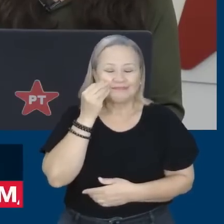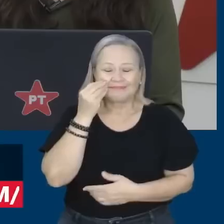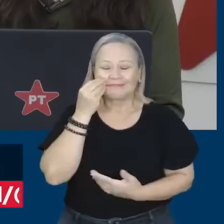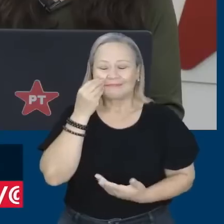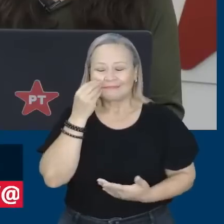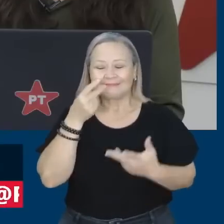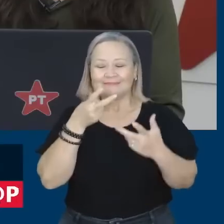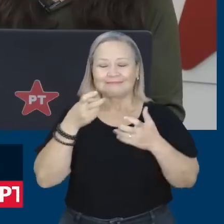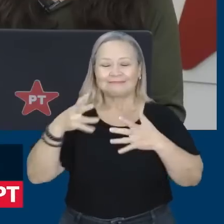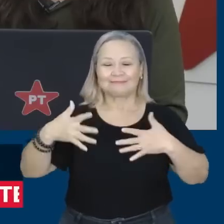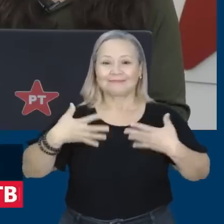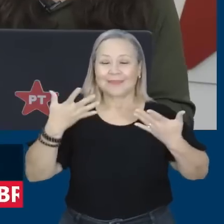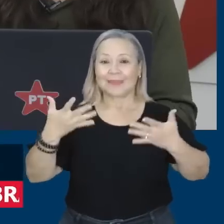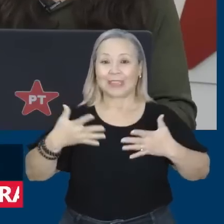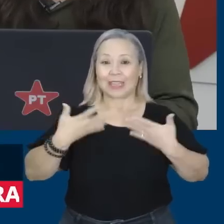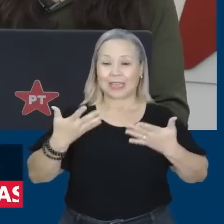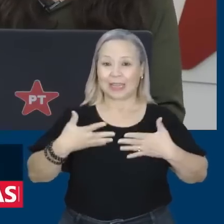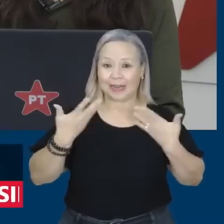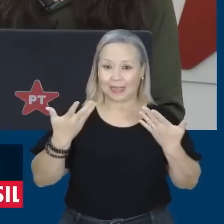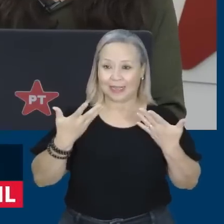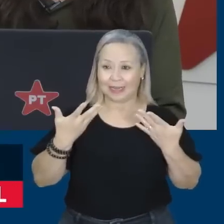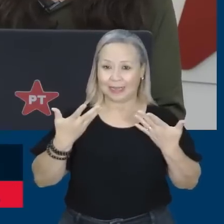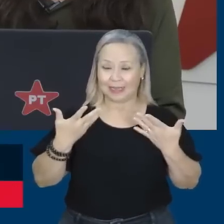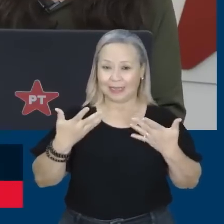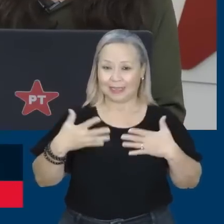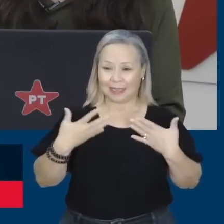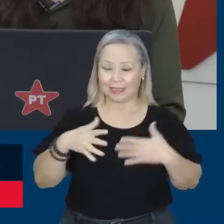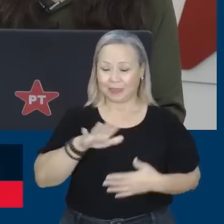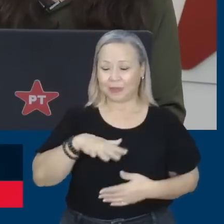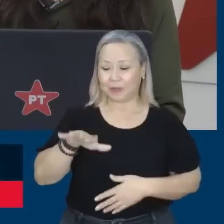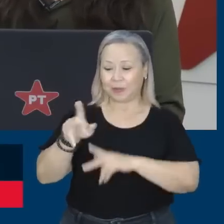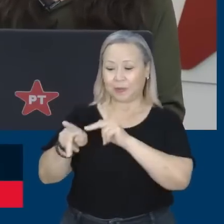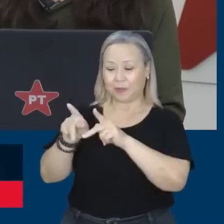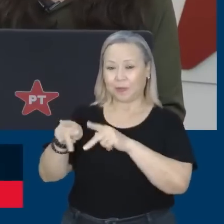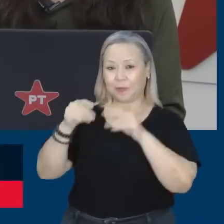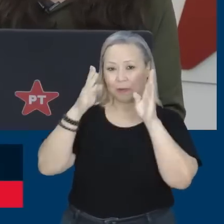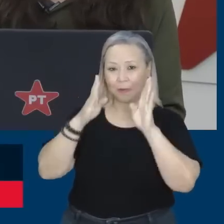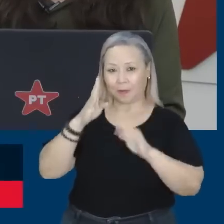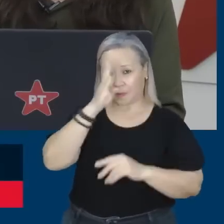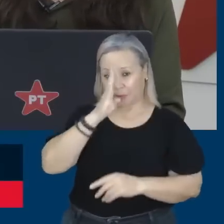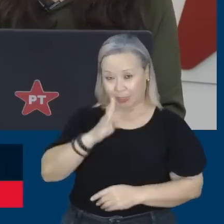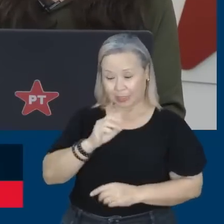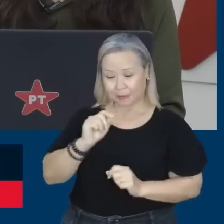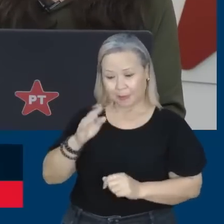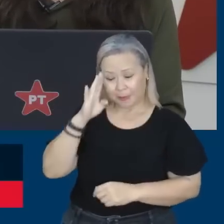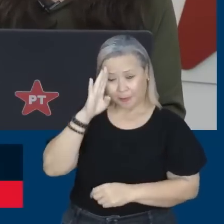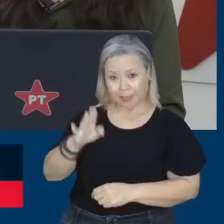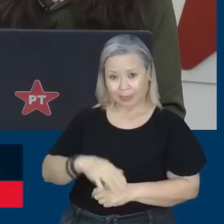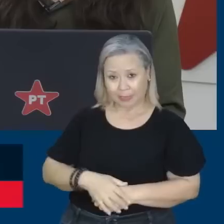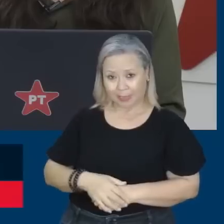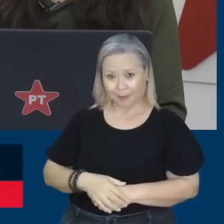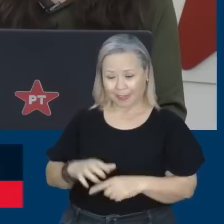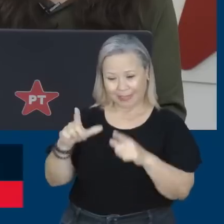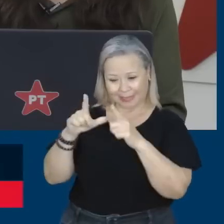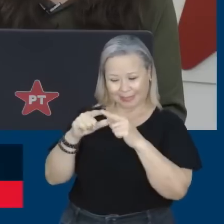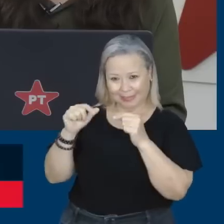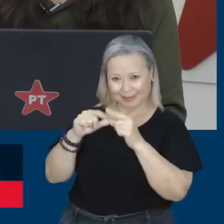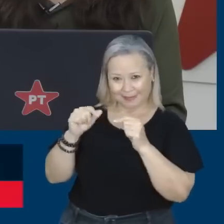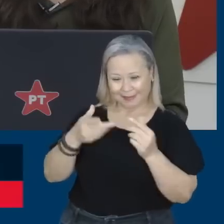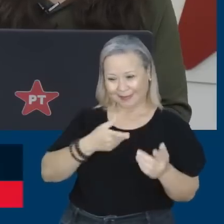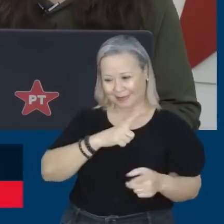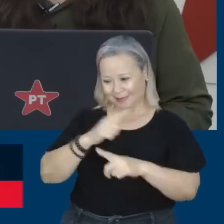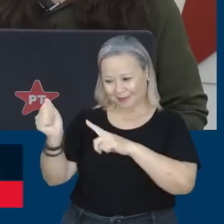alegria de todo o povo brasileiro, mas principalmente a gente que vai para Brasília, nós vamos para Brasília